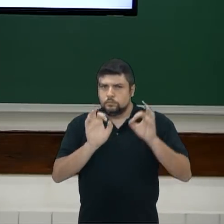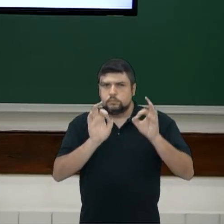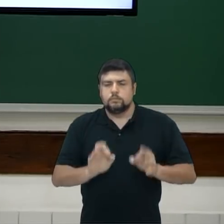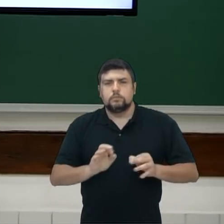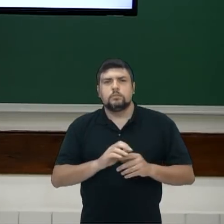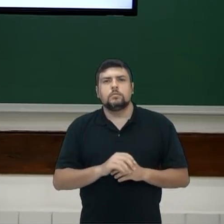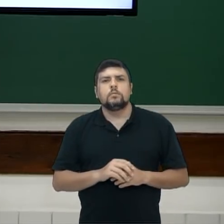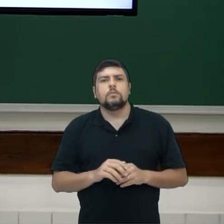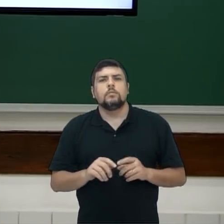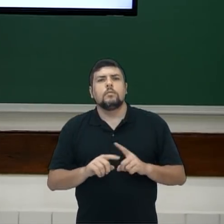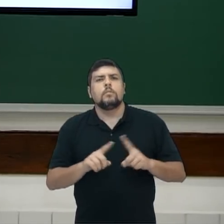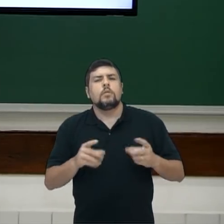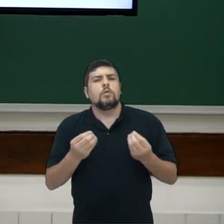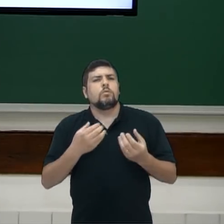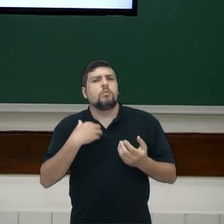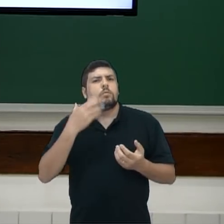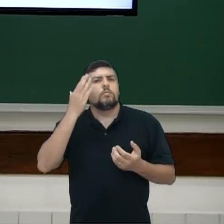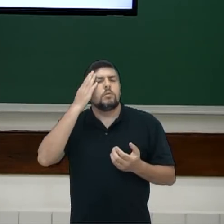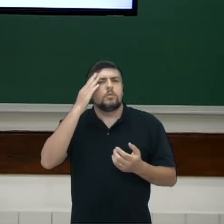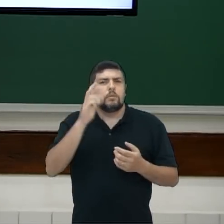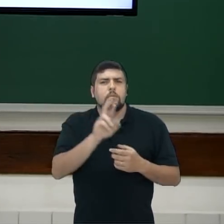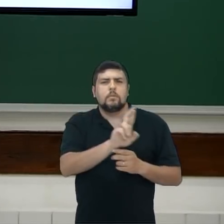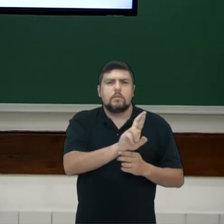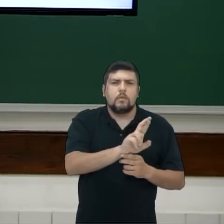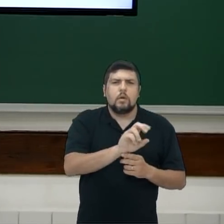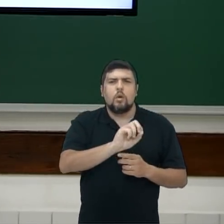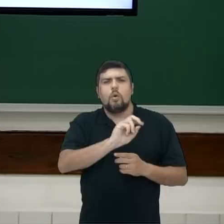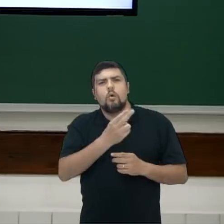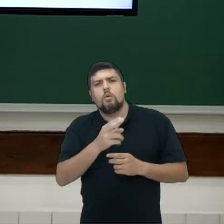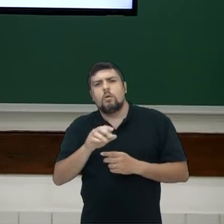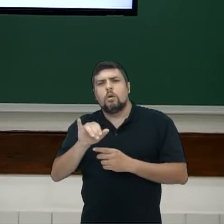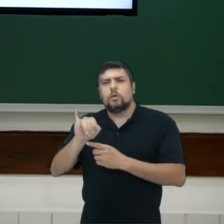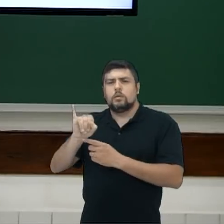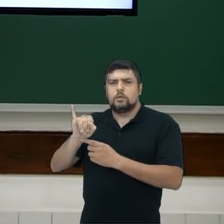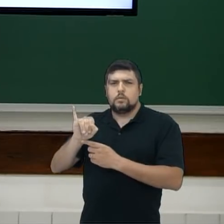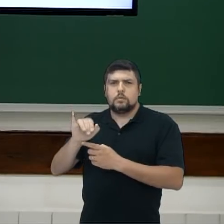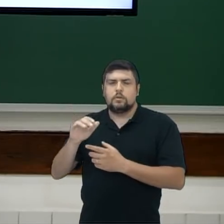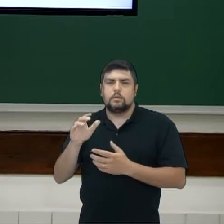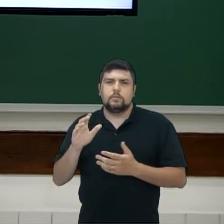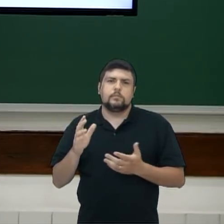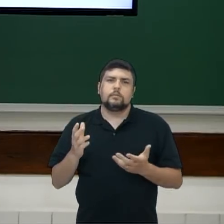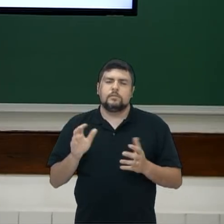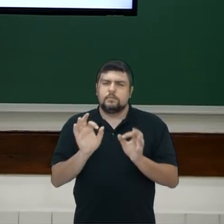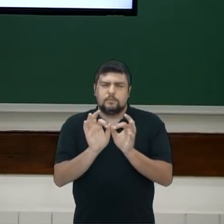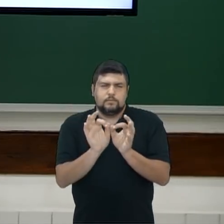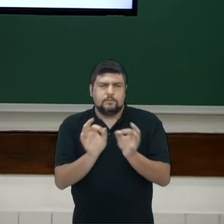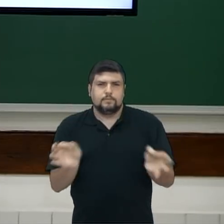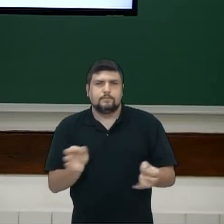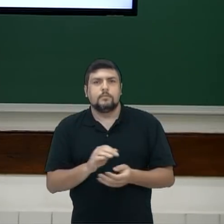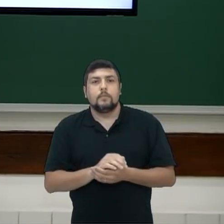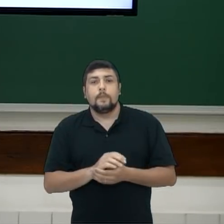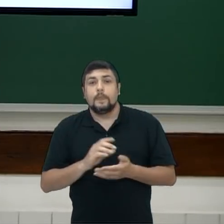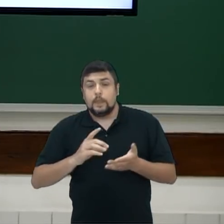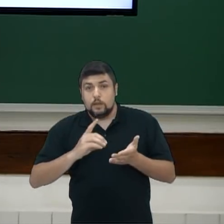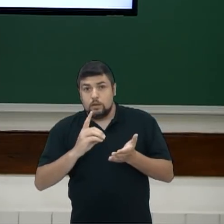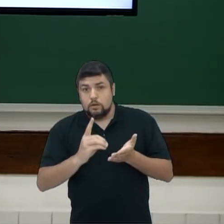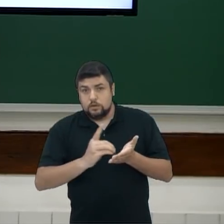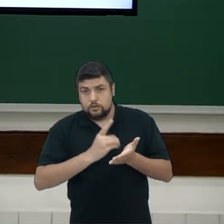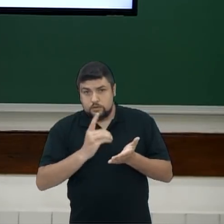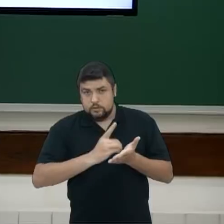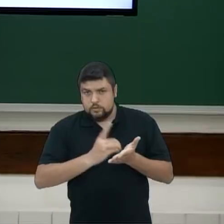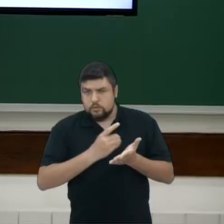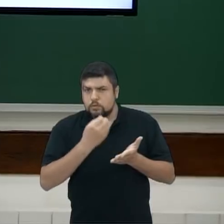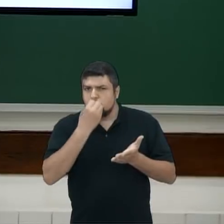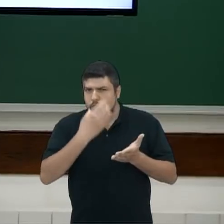é que eu vou saber se um verbo é regular ou se ele é irregular? É bem simples. Todo dicionário, dicionáriozinho